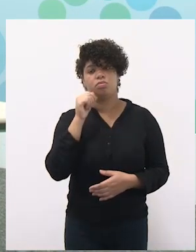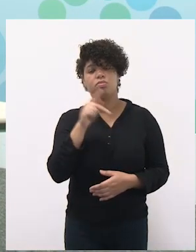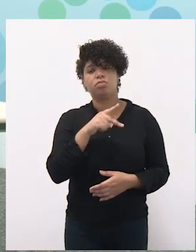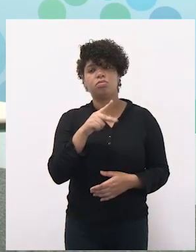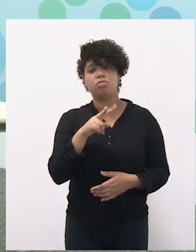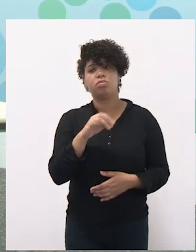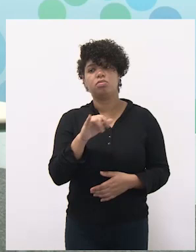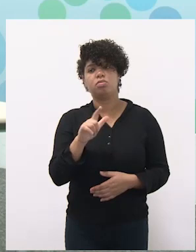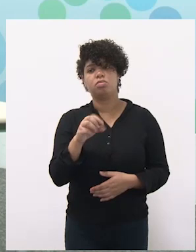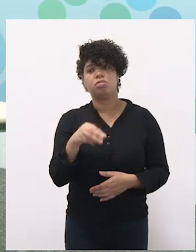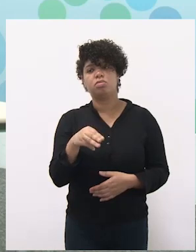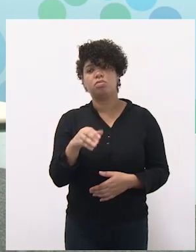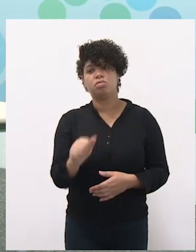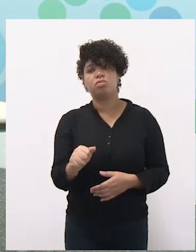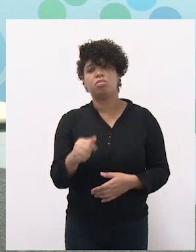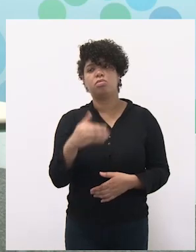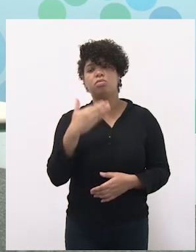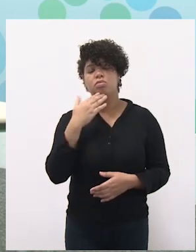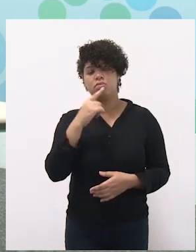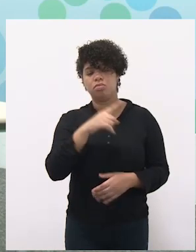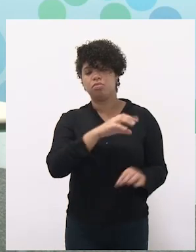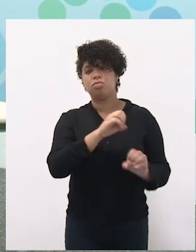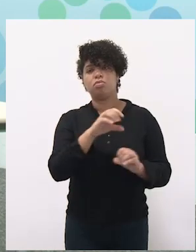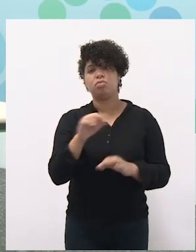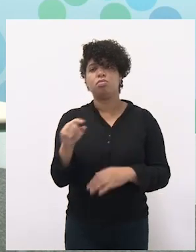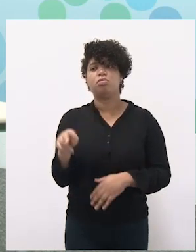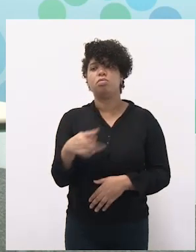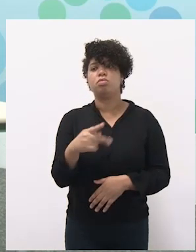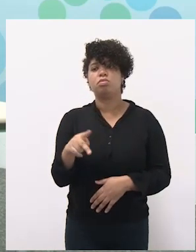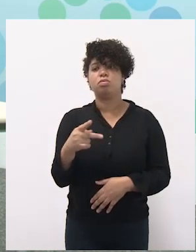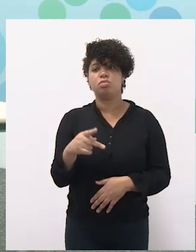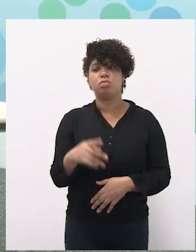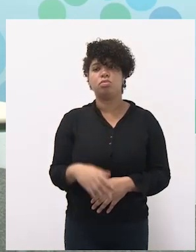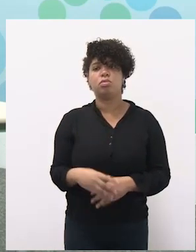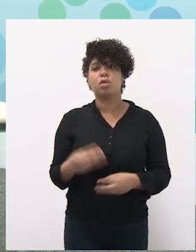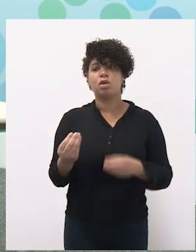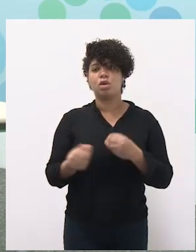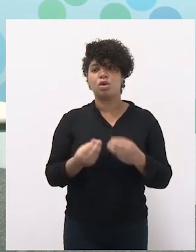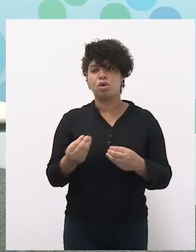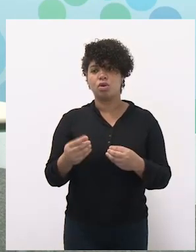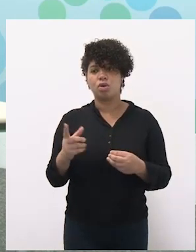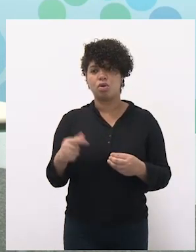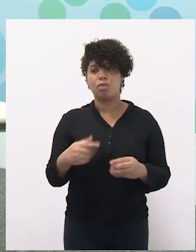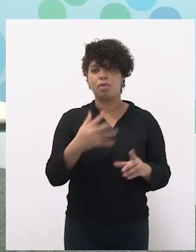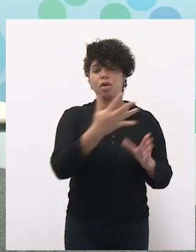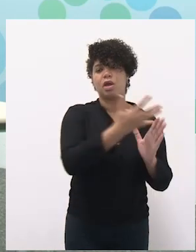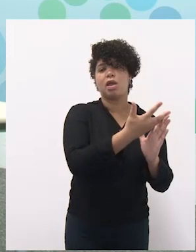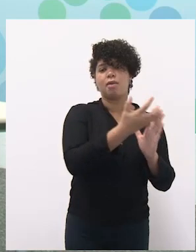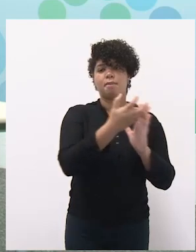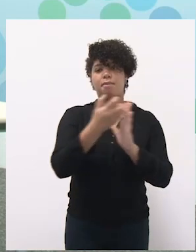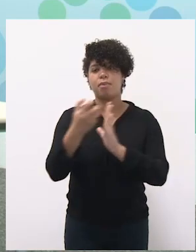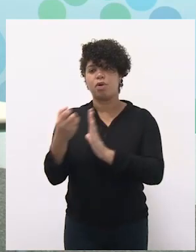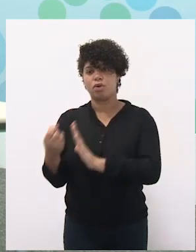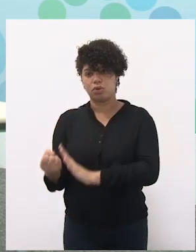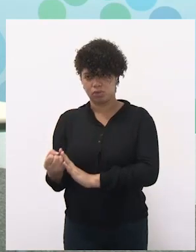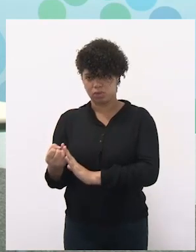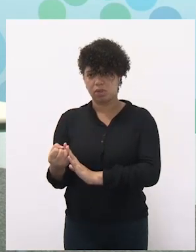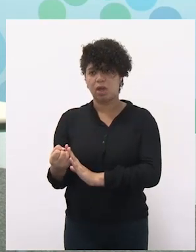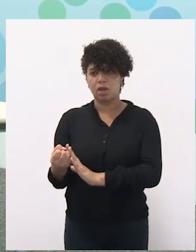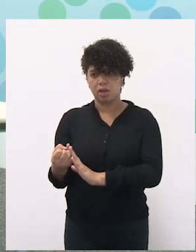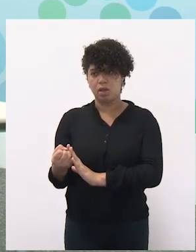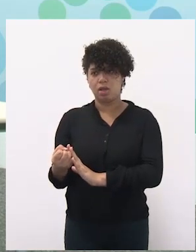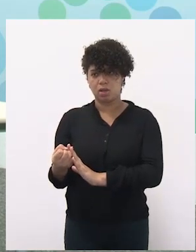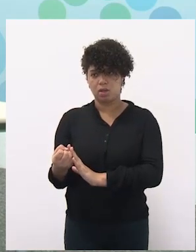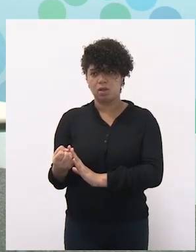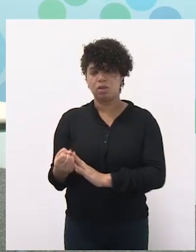Vilma pediu para você ensinar os professores a importar os alunos da sede para o Classroom. Esse foi o primeiro